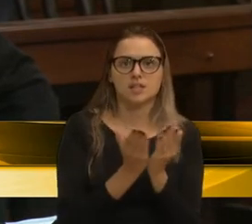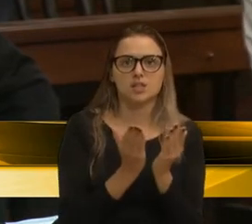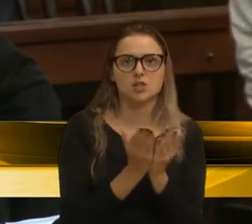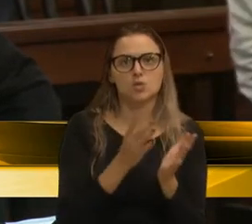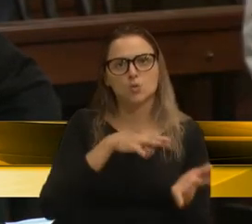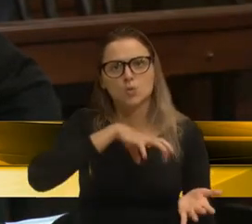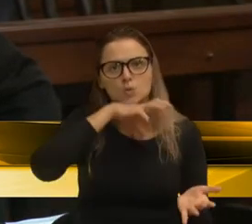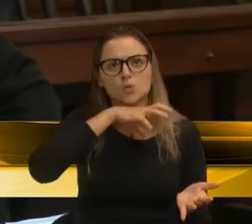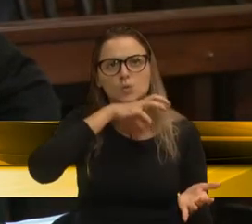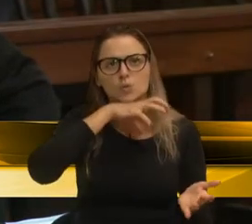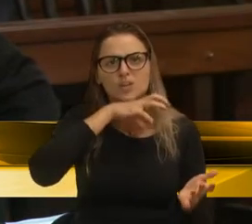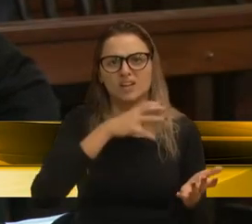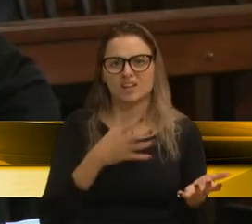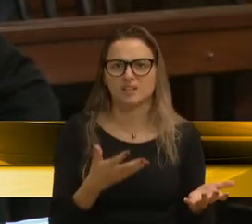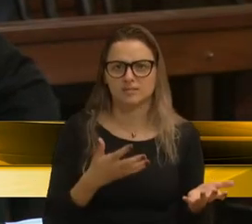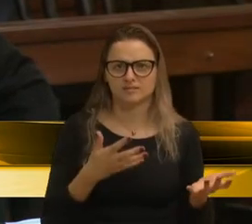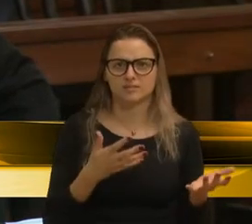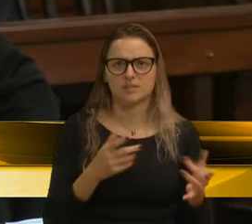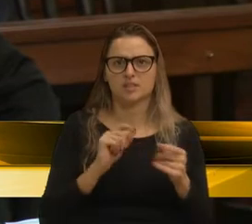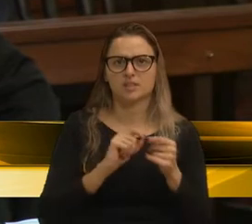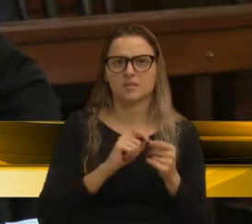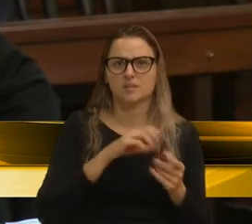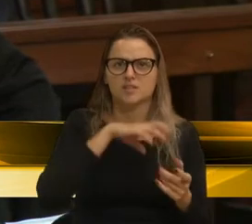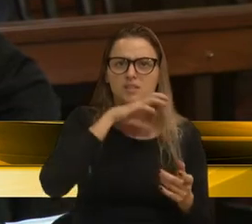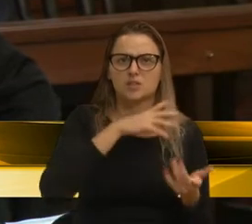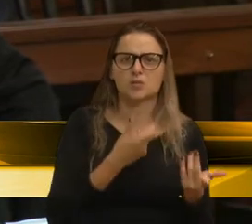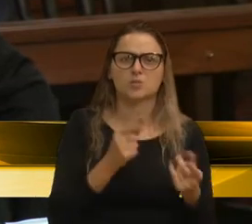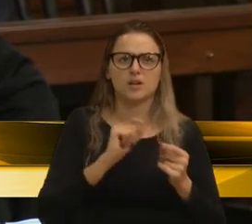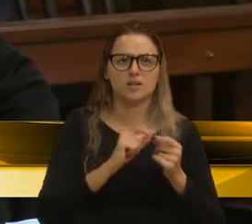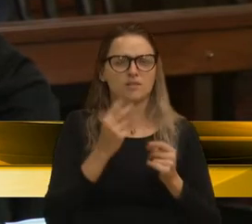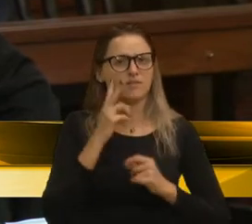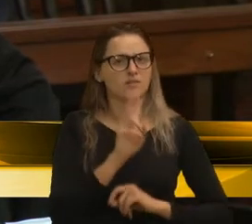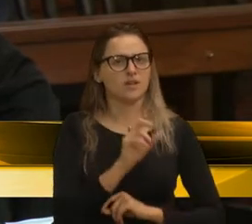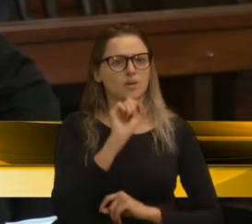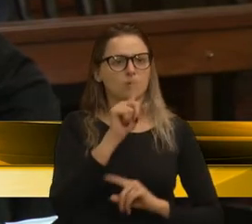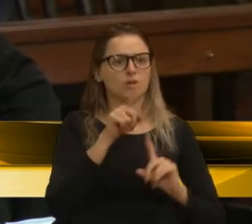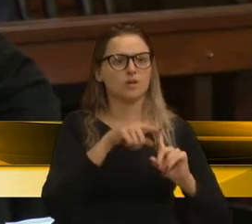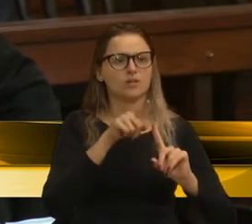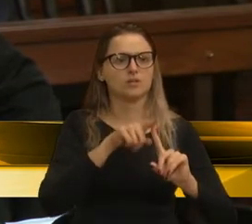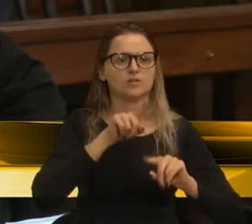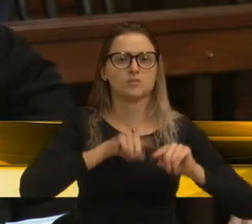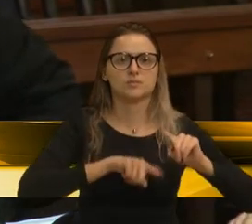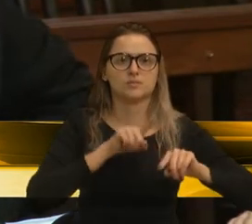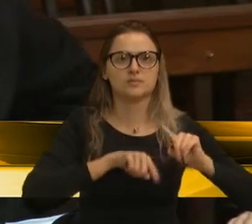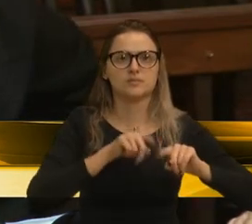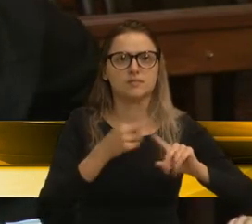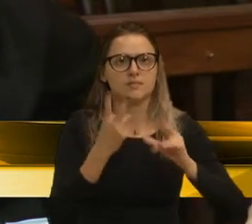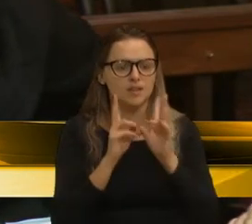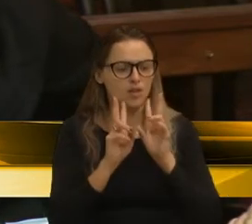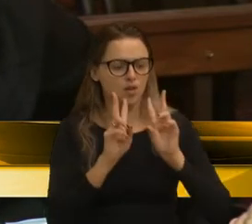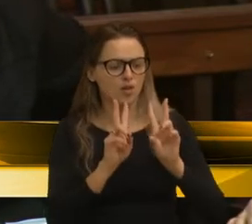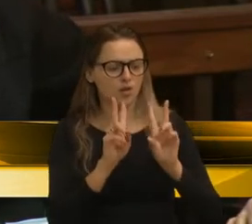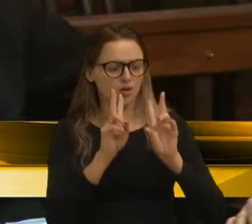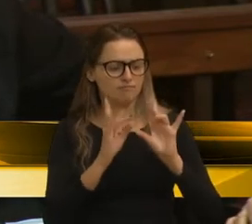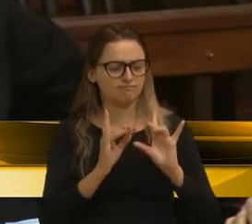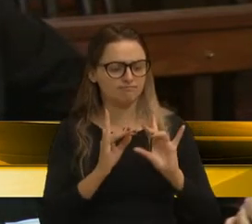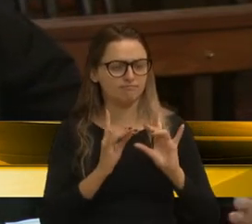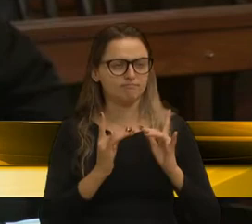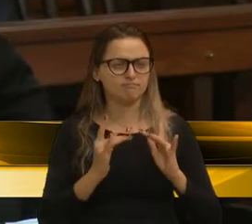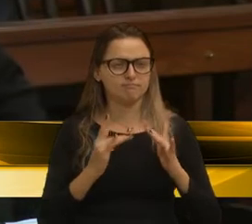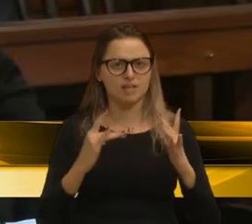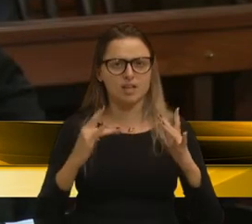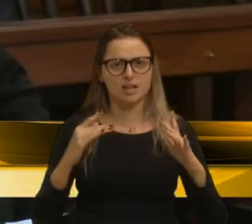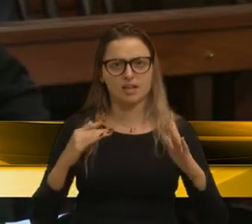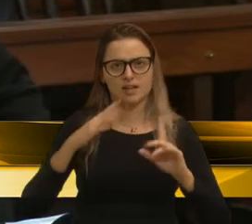terreno, para possíveis atividades. Ora, embaixo de uma rede de alta tensão, vereador Adiló,